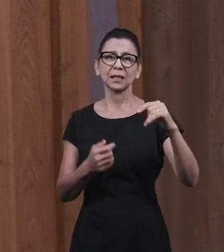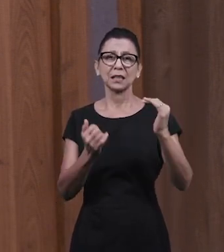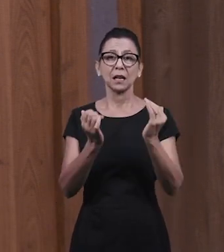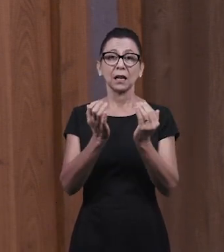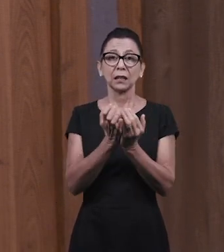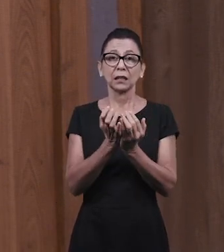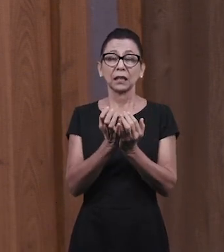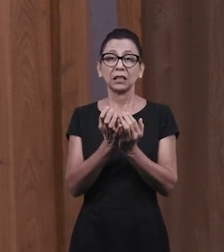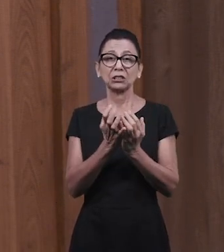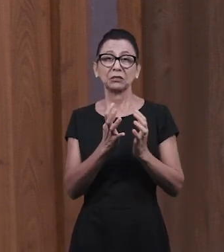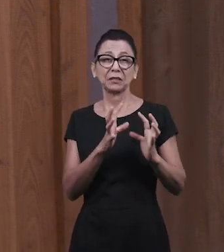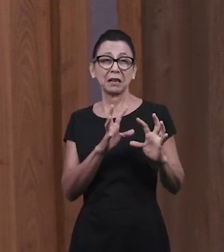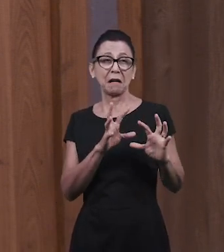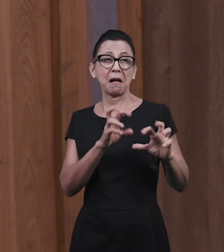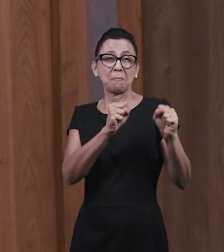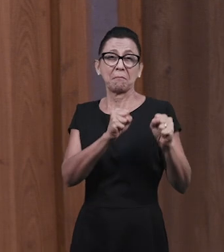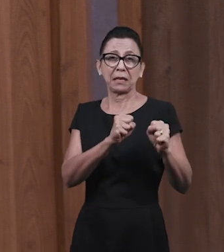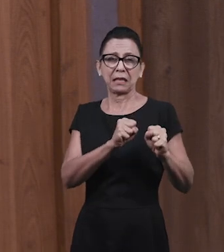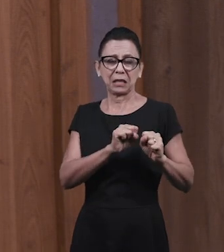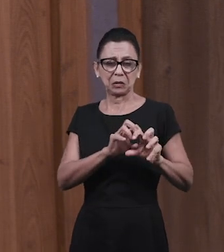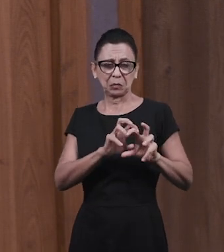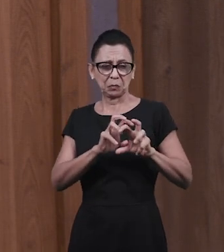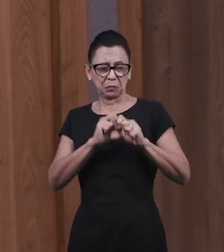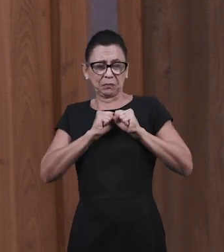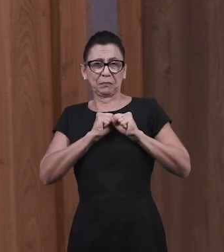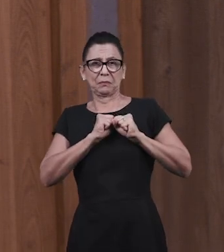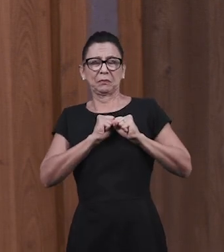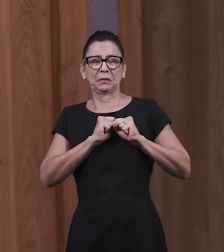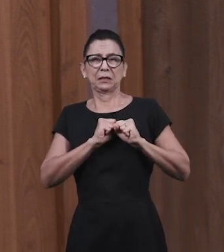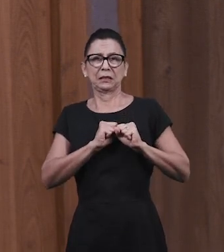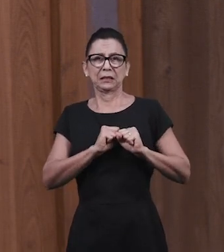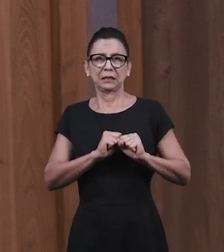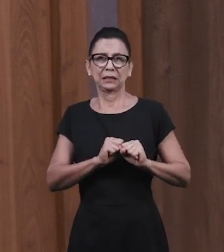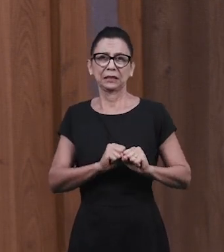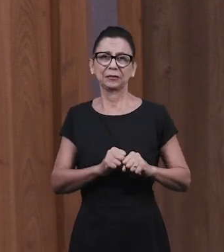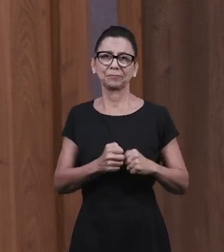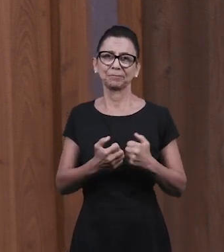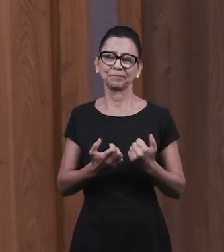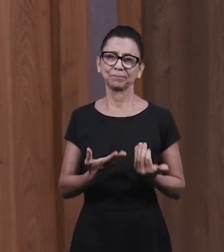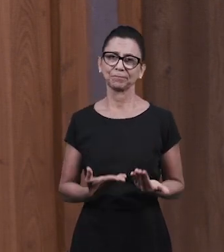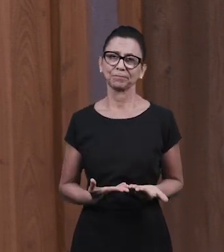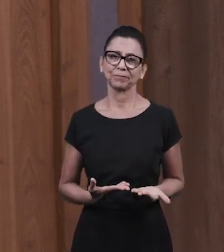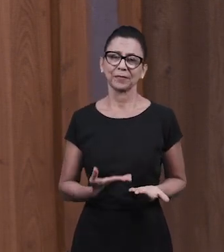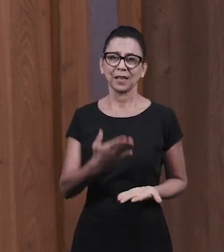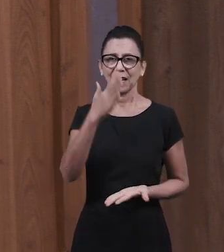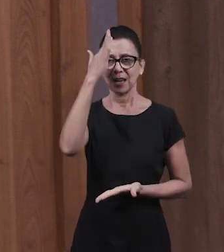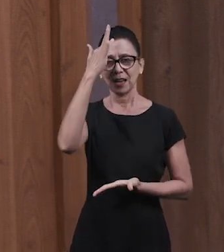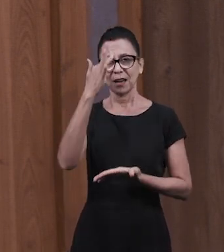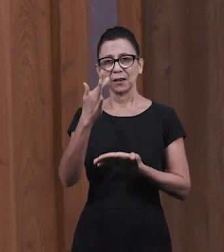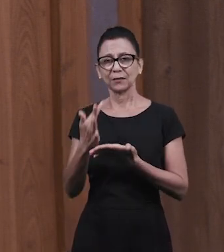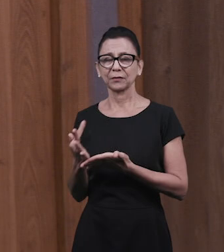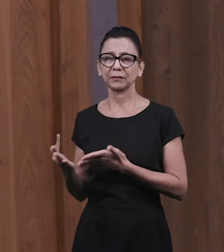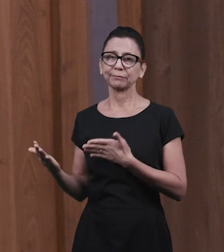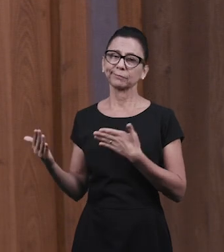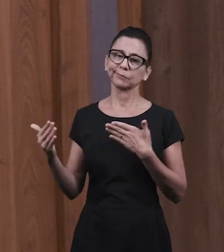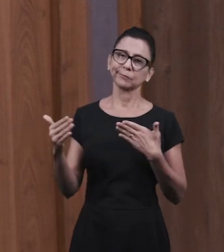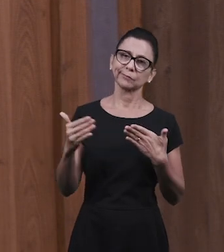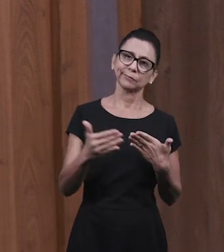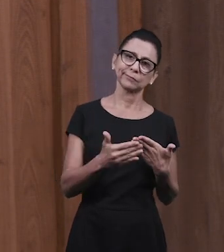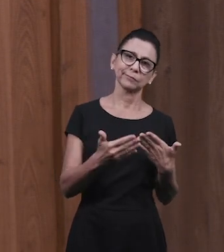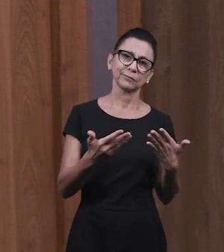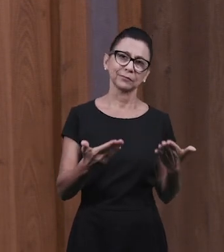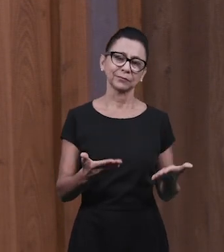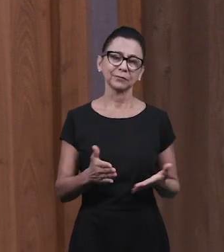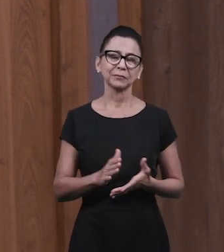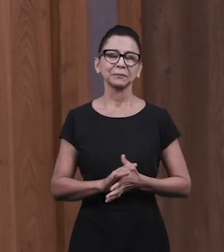crente. E o crente que põe nesses espinhos o seu coração, né? Esses valores,